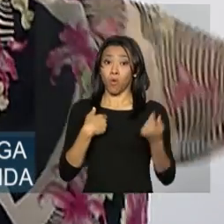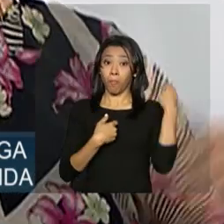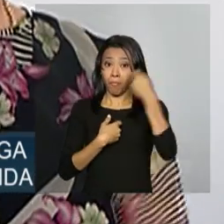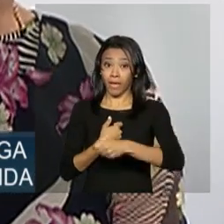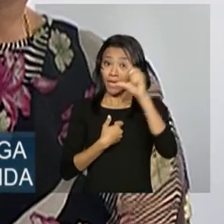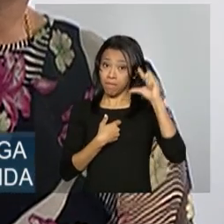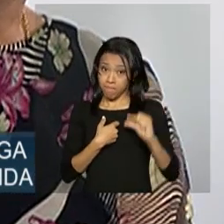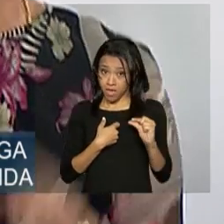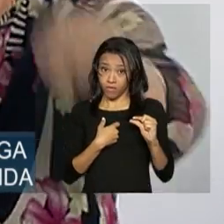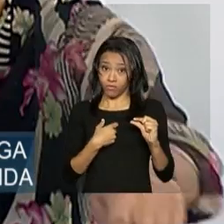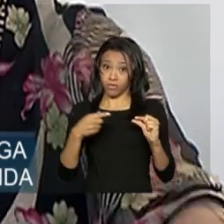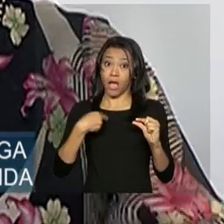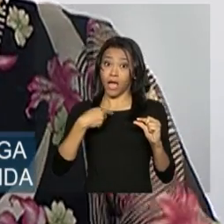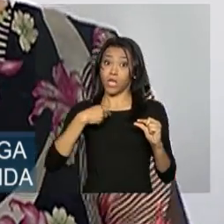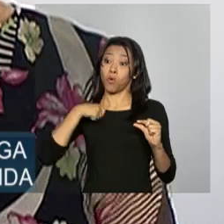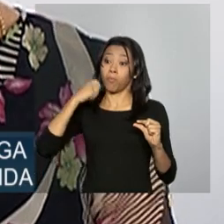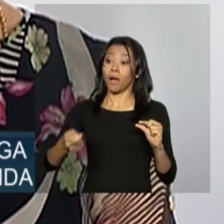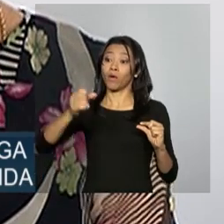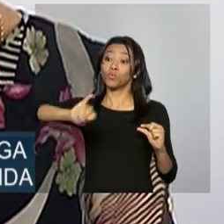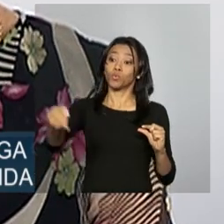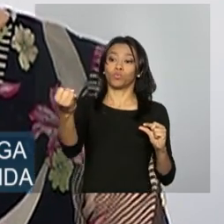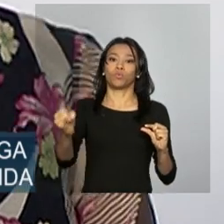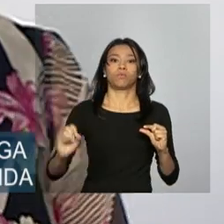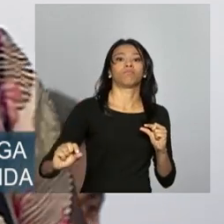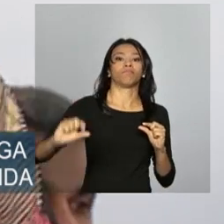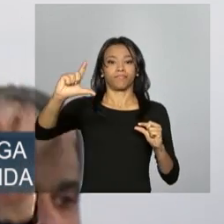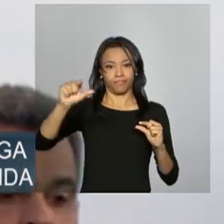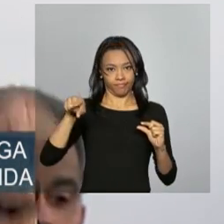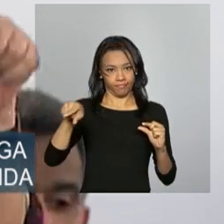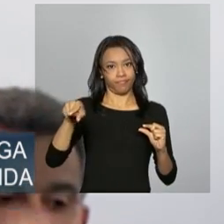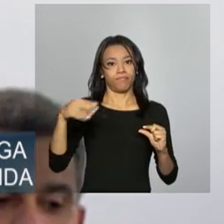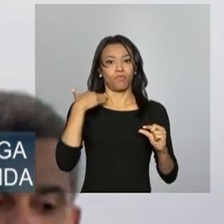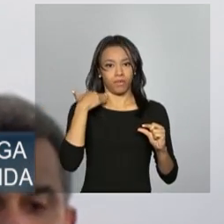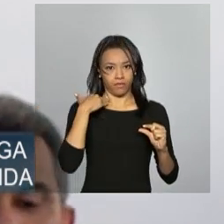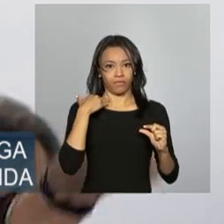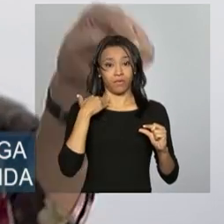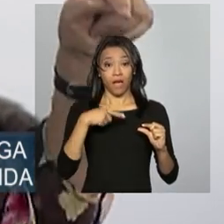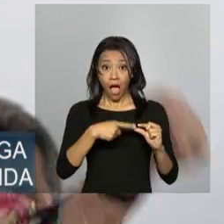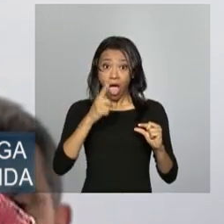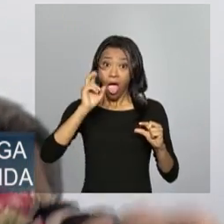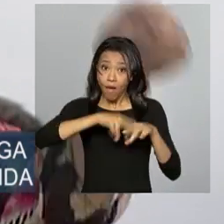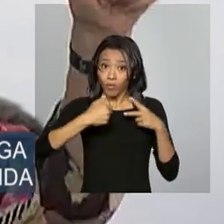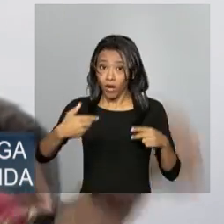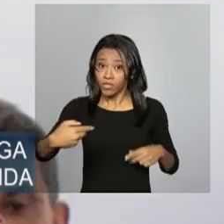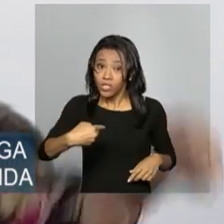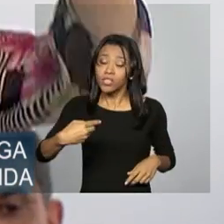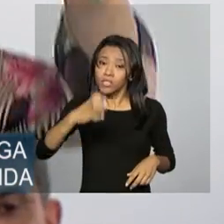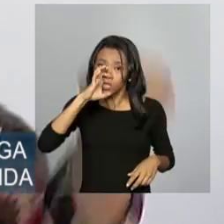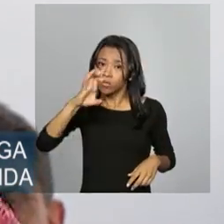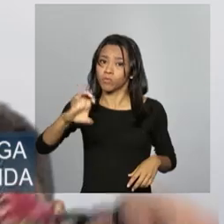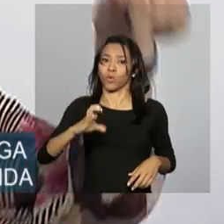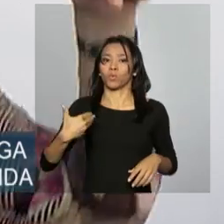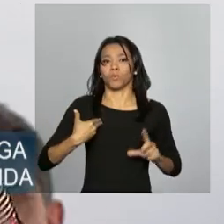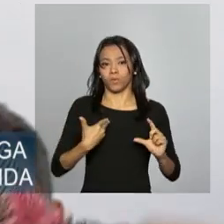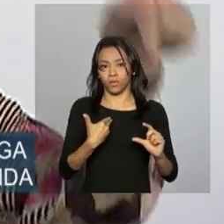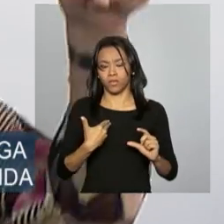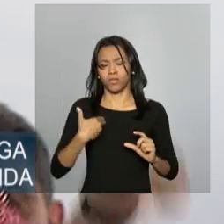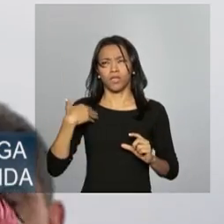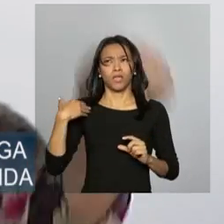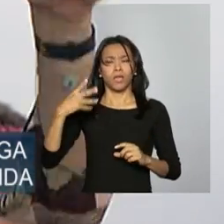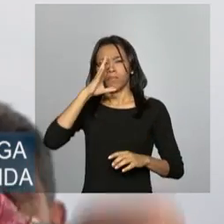pago juros para ela. É isso que eu sou acusada. Eu sou acusada de algo praticado no país desde